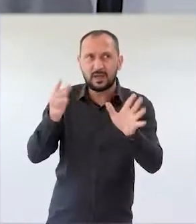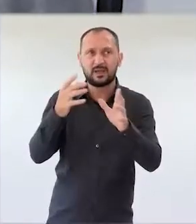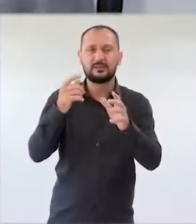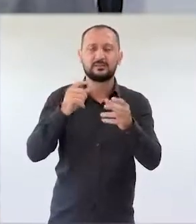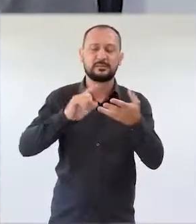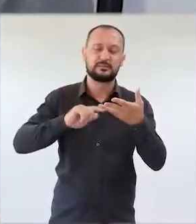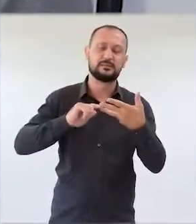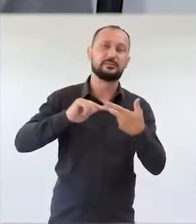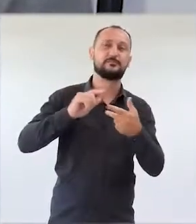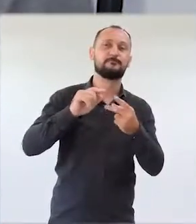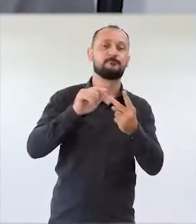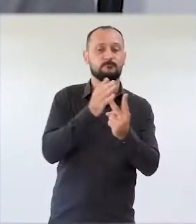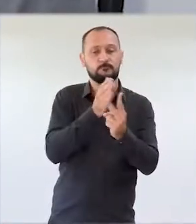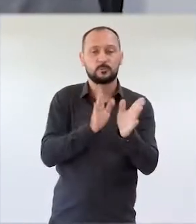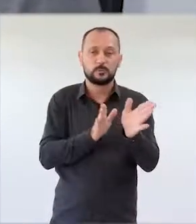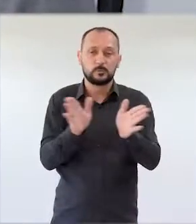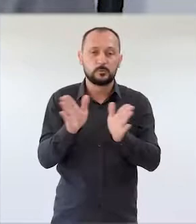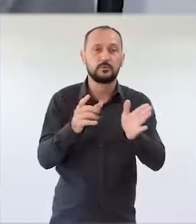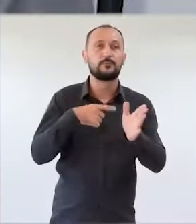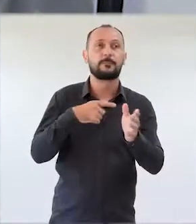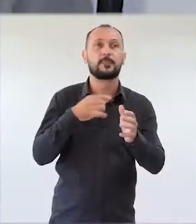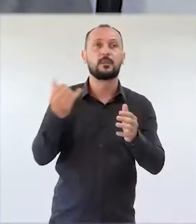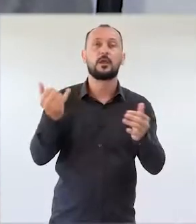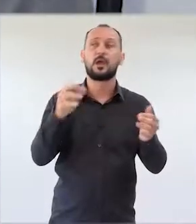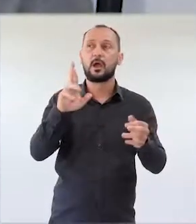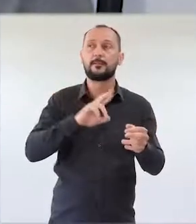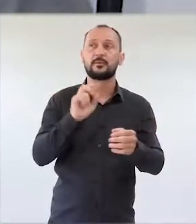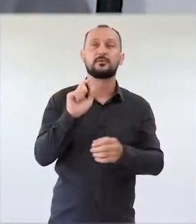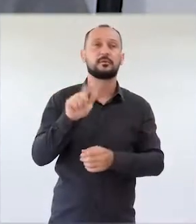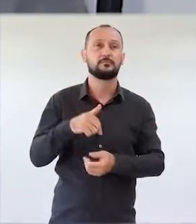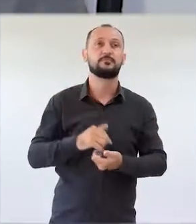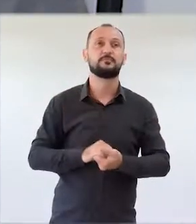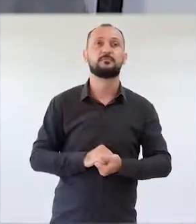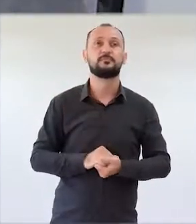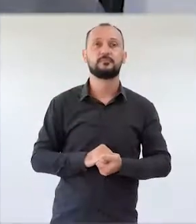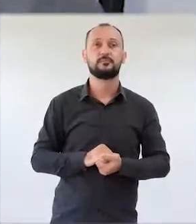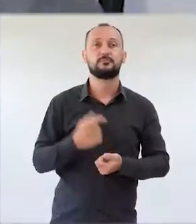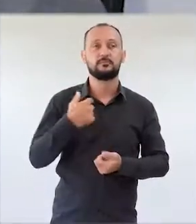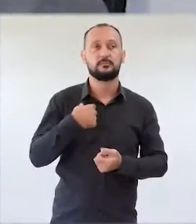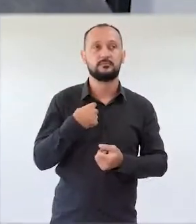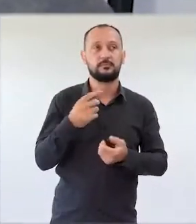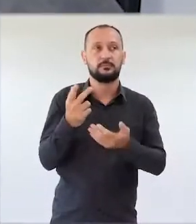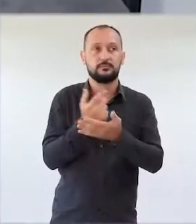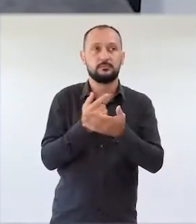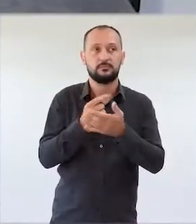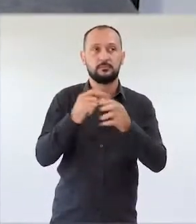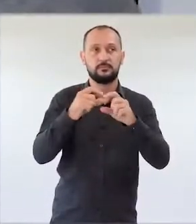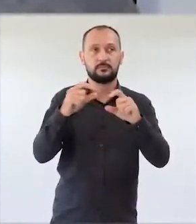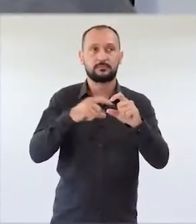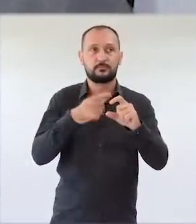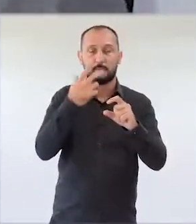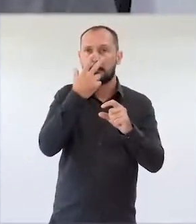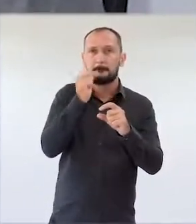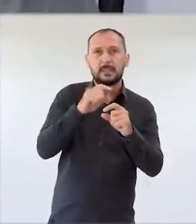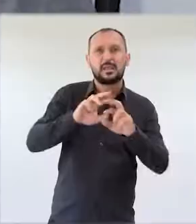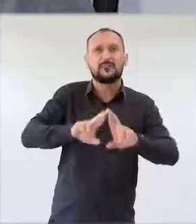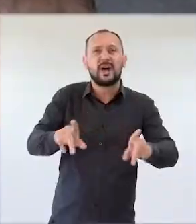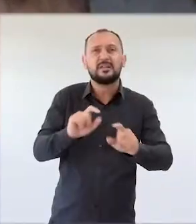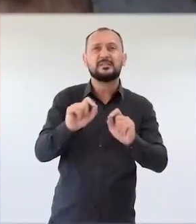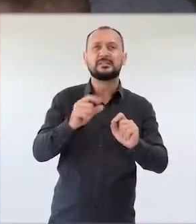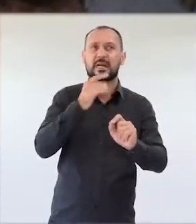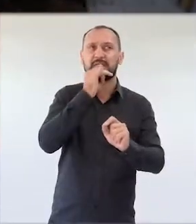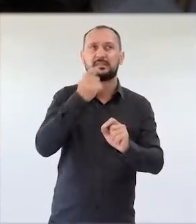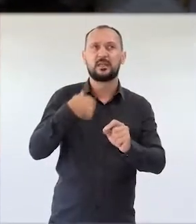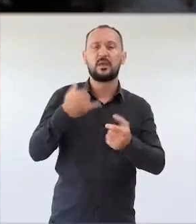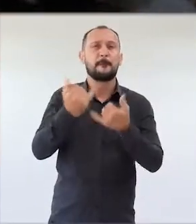essas 2 pontes que as pessoas geralmente me dão um feedback que é meio que isso, assim, né? E o novo quadrinho que eu tô produzindo, ele é um pouco